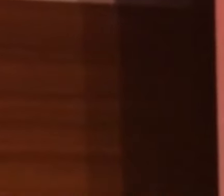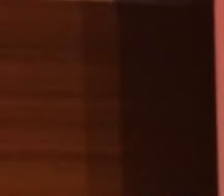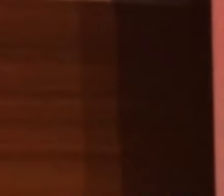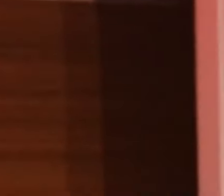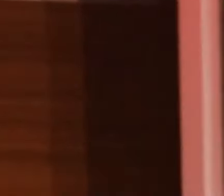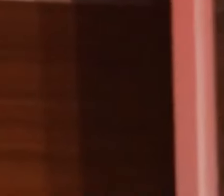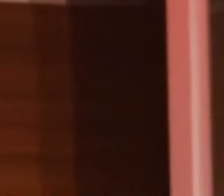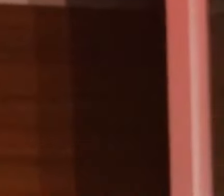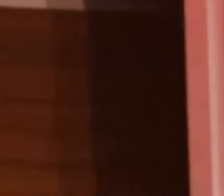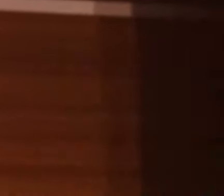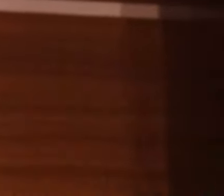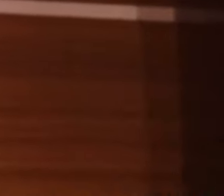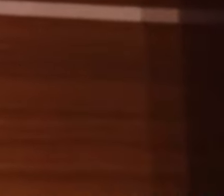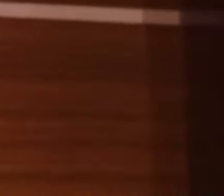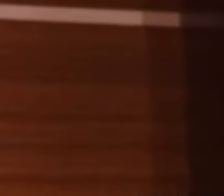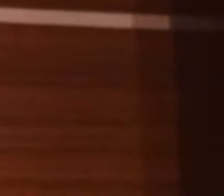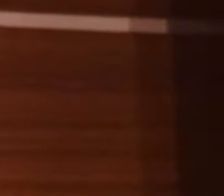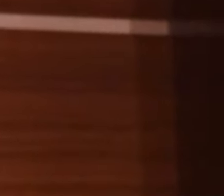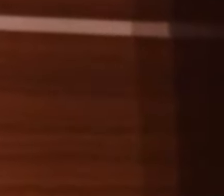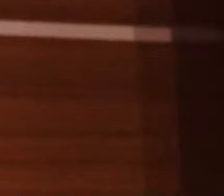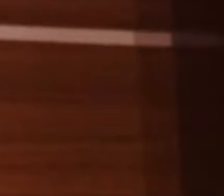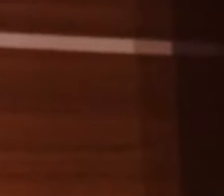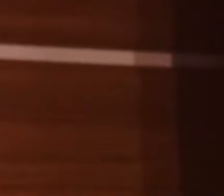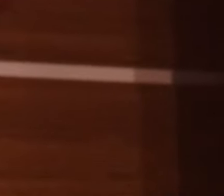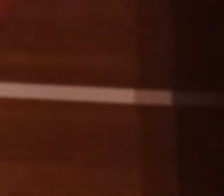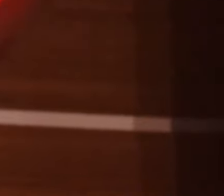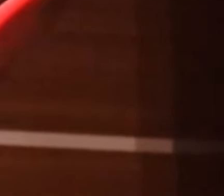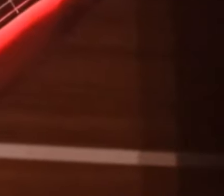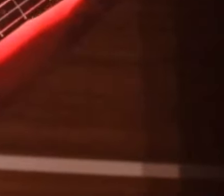mão, vamos dançar esse reggae.